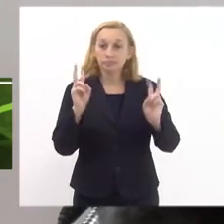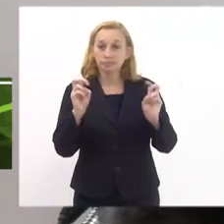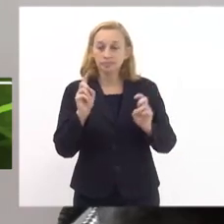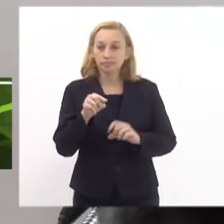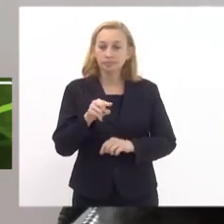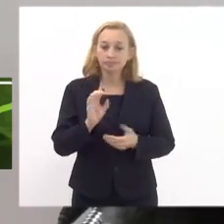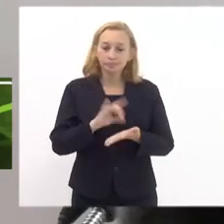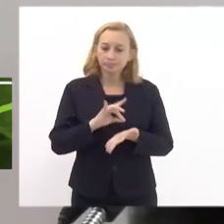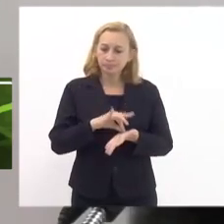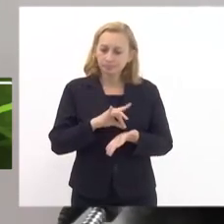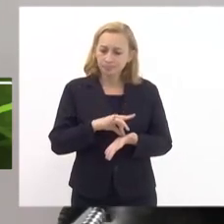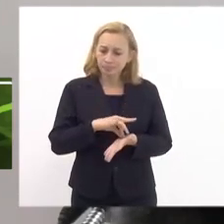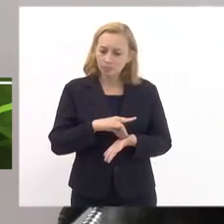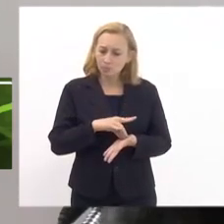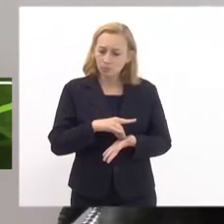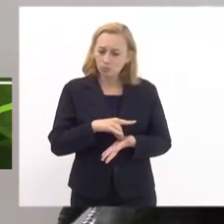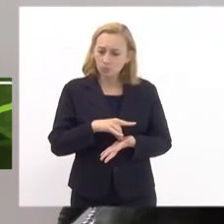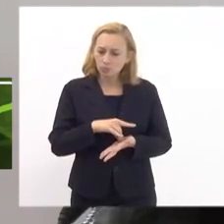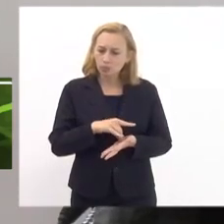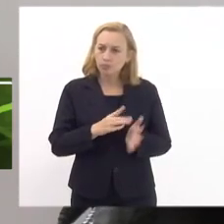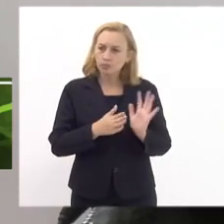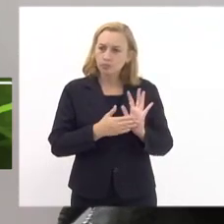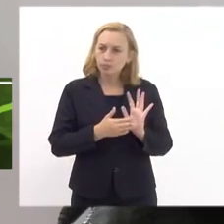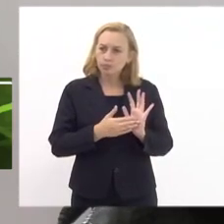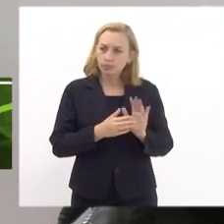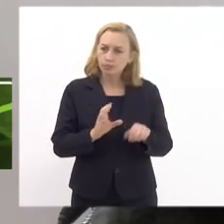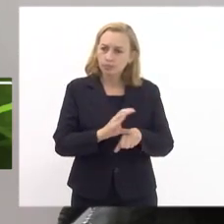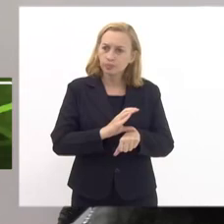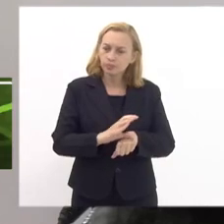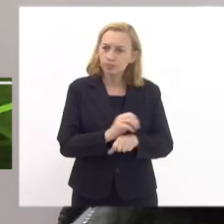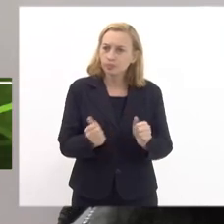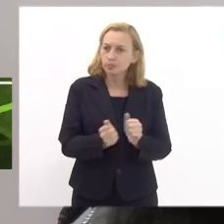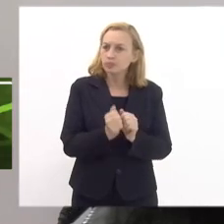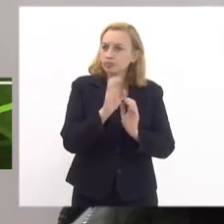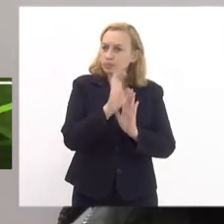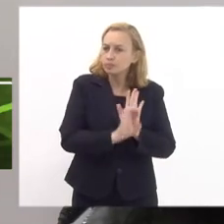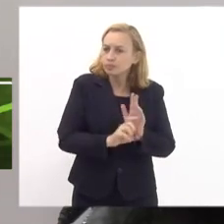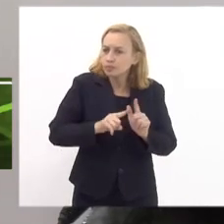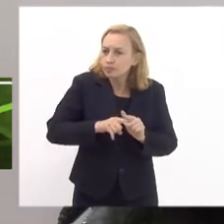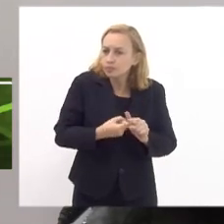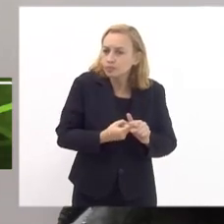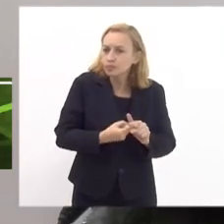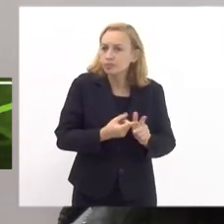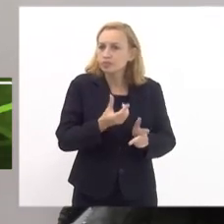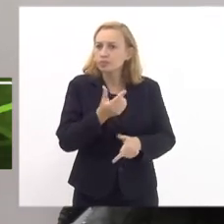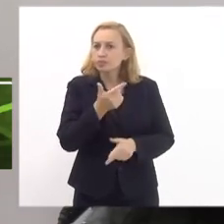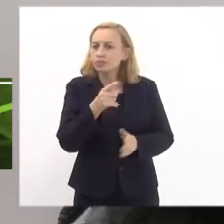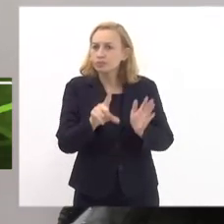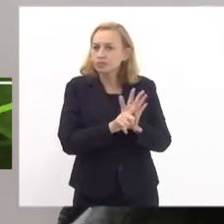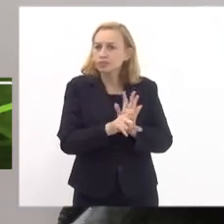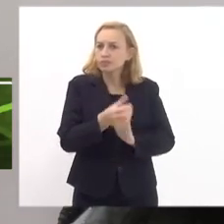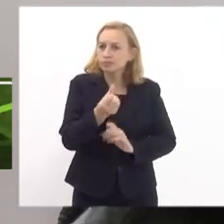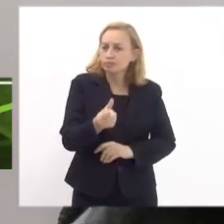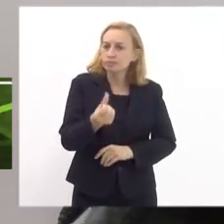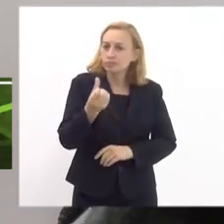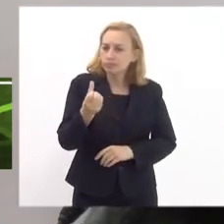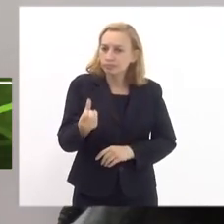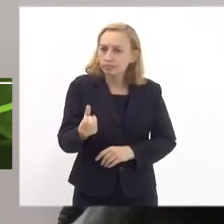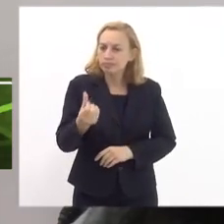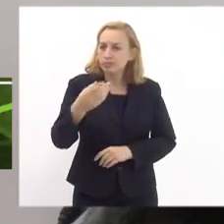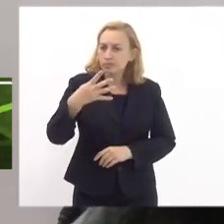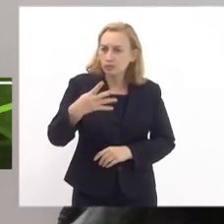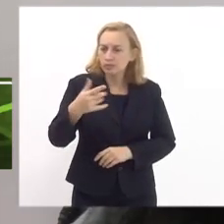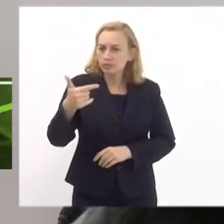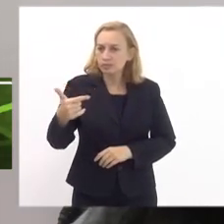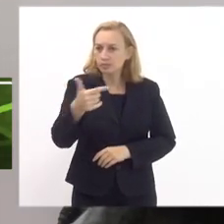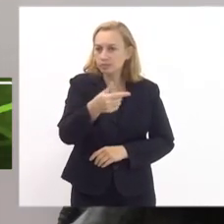na verdade, meu propósito é uma constitucionalidade com emenda para alterar a lei 6642 de 2013, que